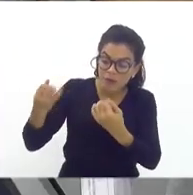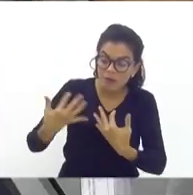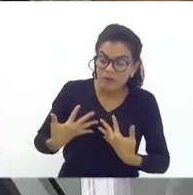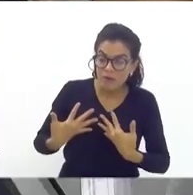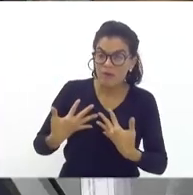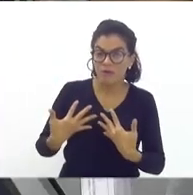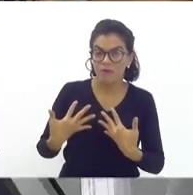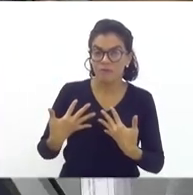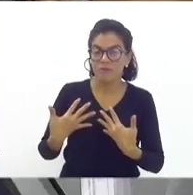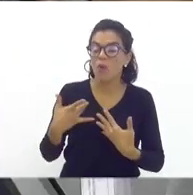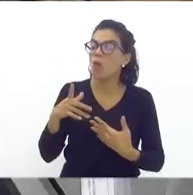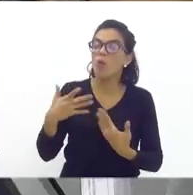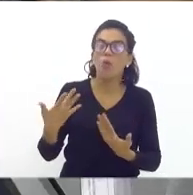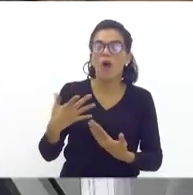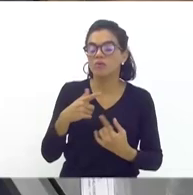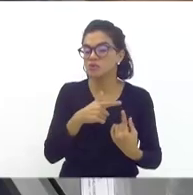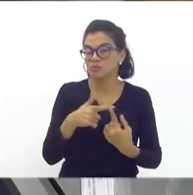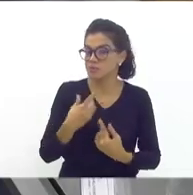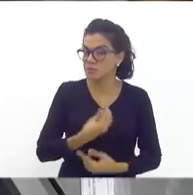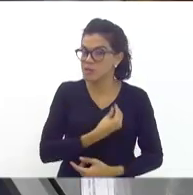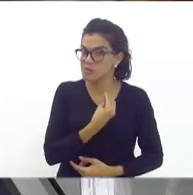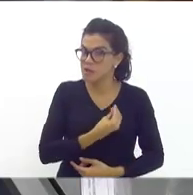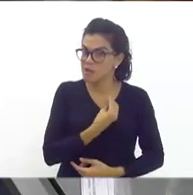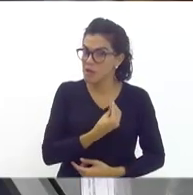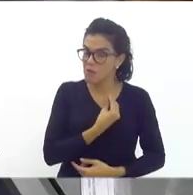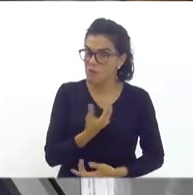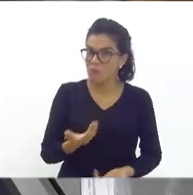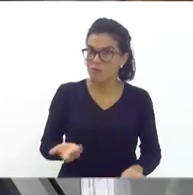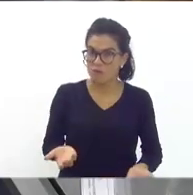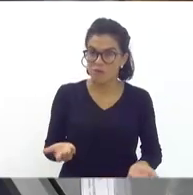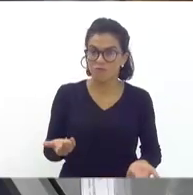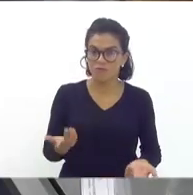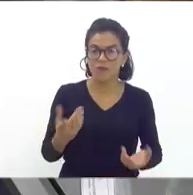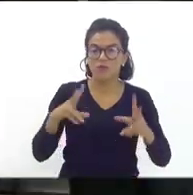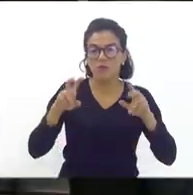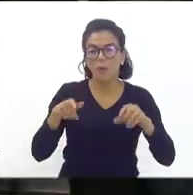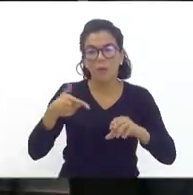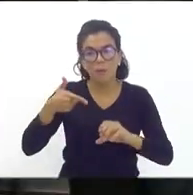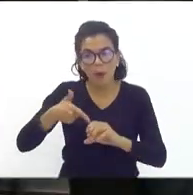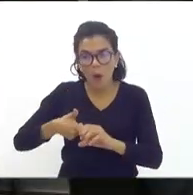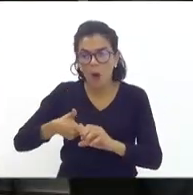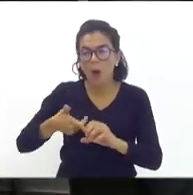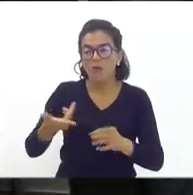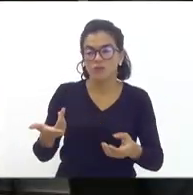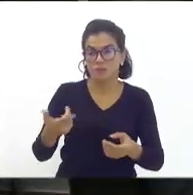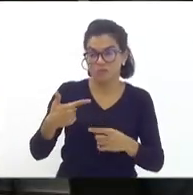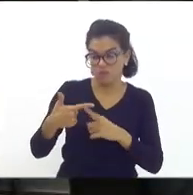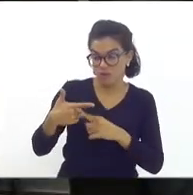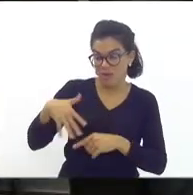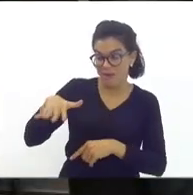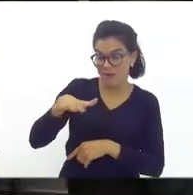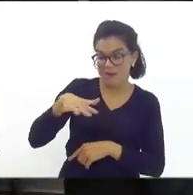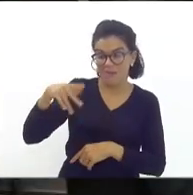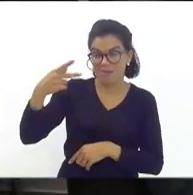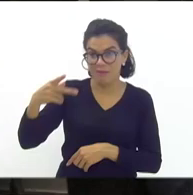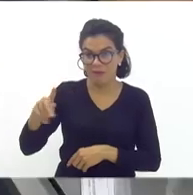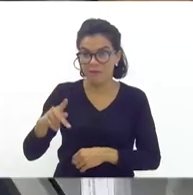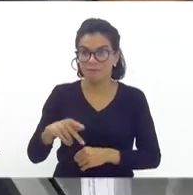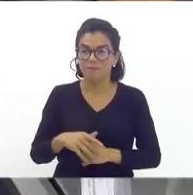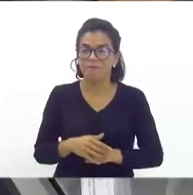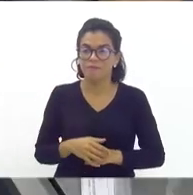é a participação dela isso Nessas questões todas de postos e tal já que é a área dela o segmento dela né